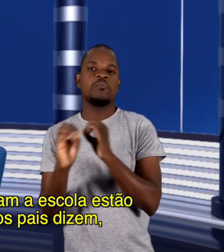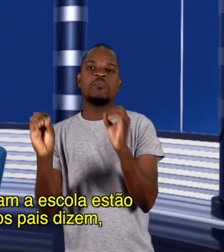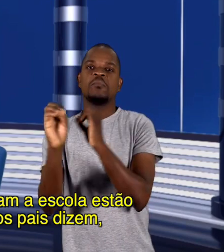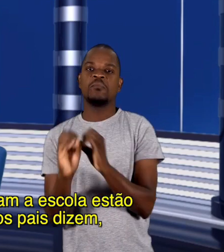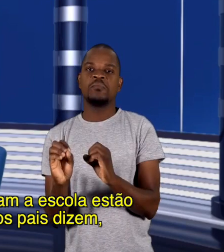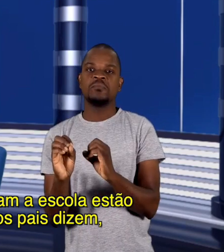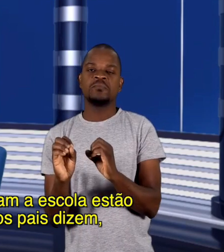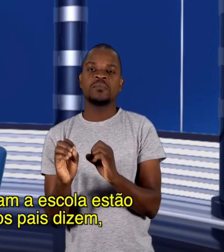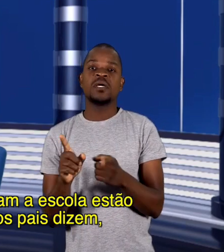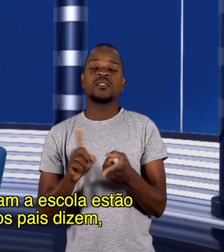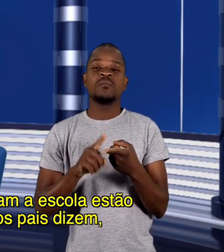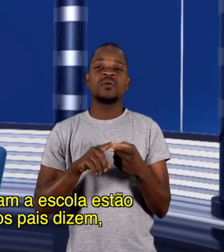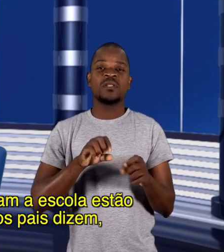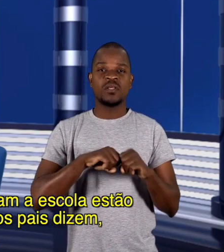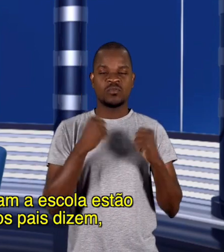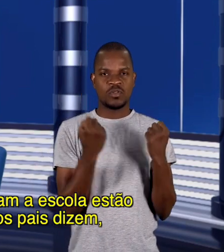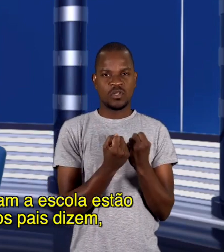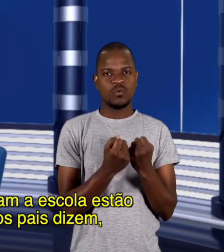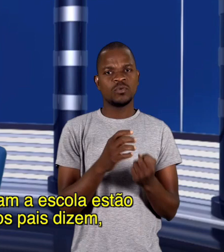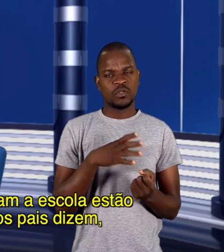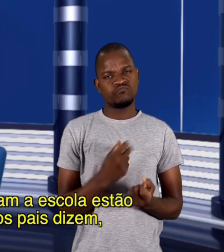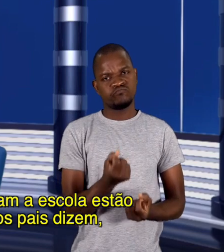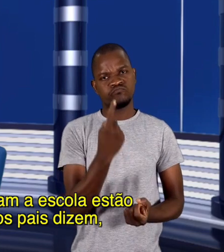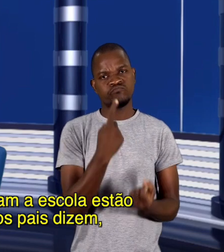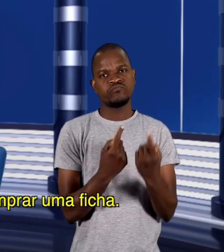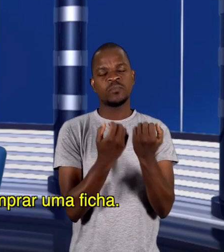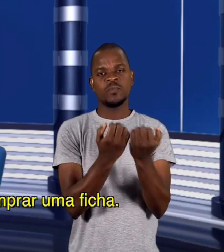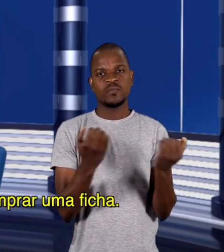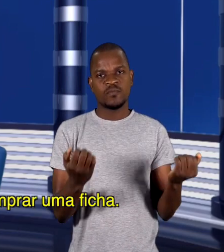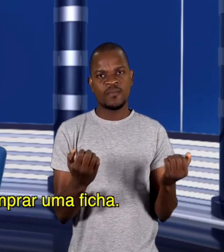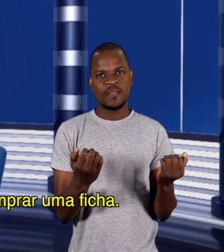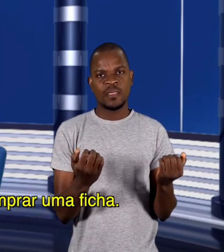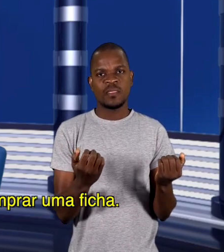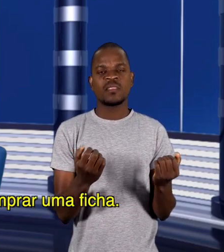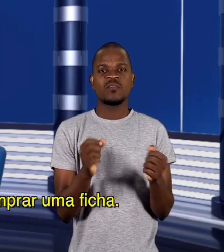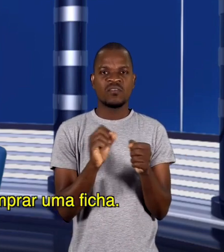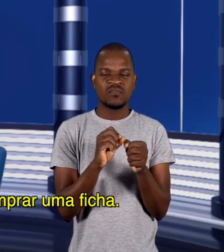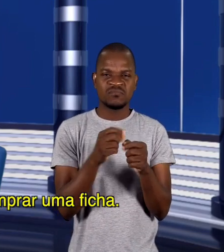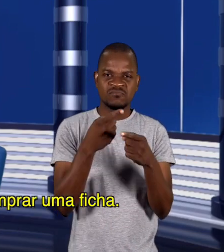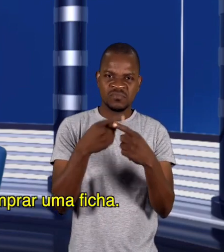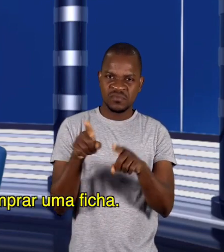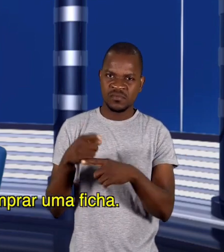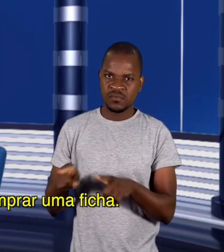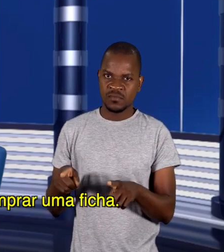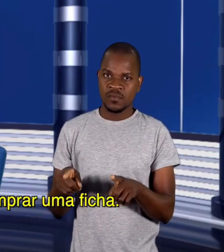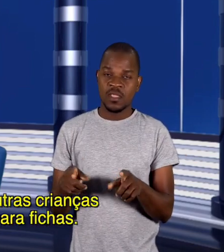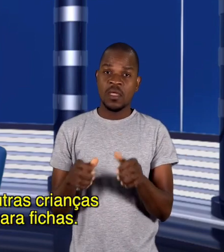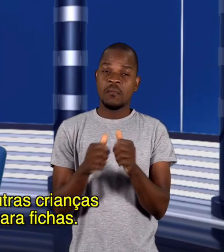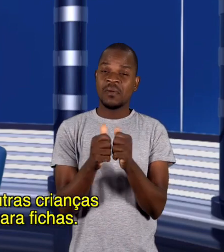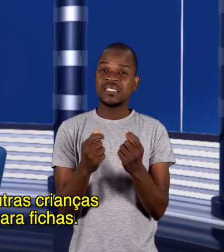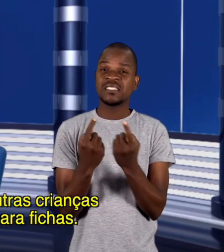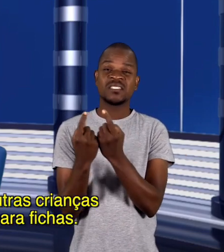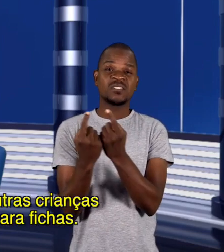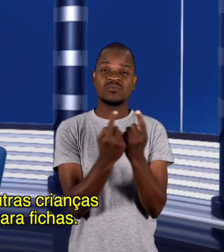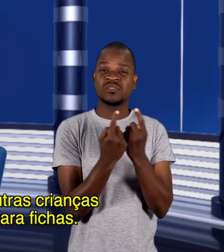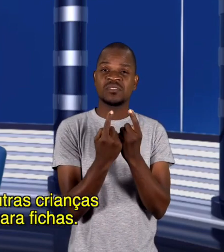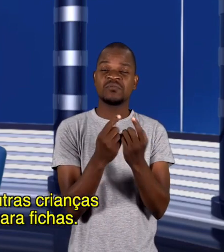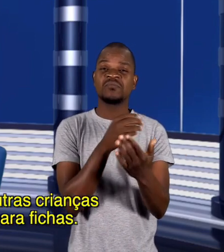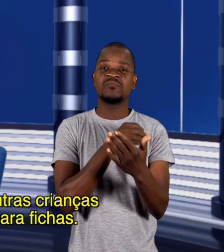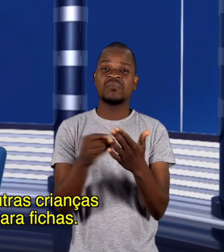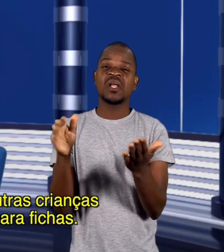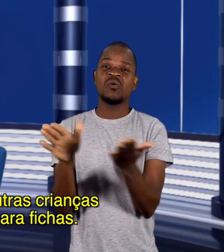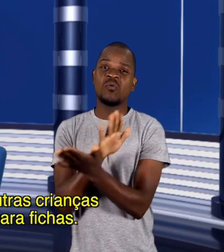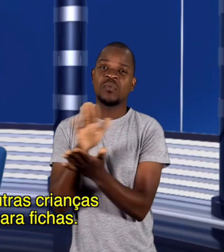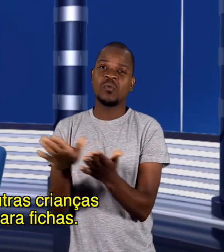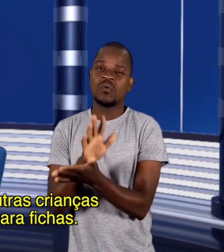o trabalho mas estão a fazer com base naquilo que os pais acabam dizendo mas não que tenham condições de comprar uma ficha então estão a preencher aquilo que